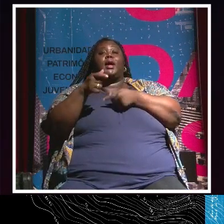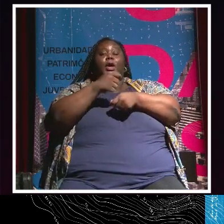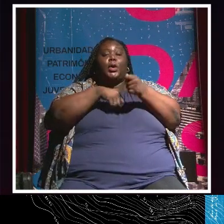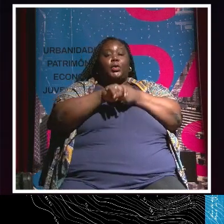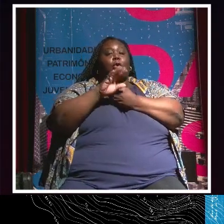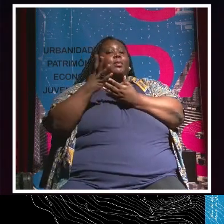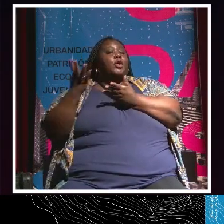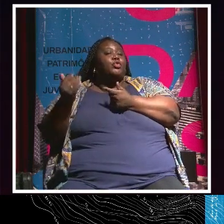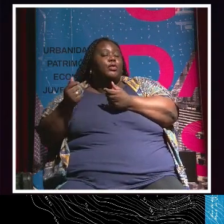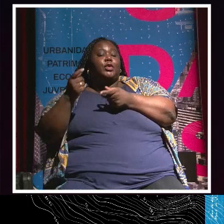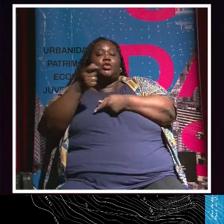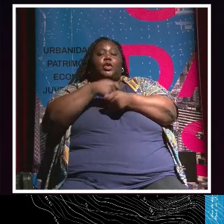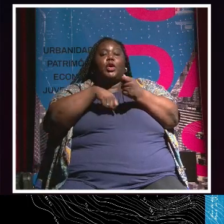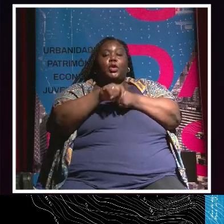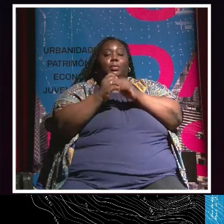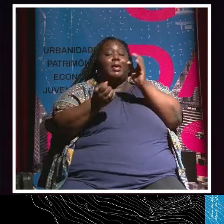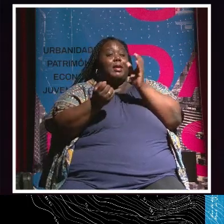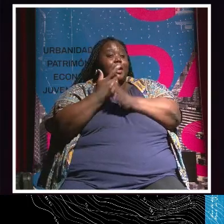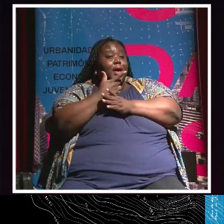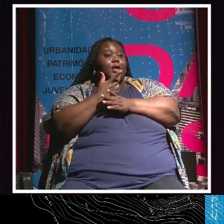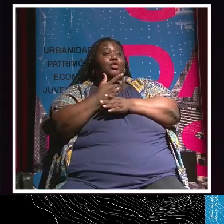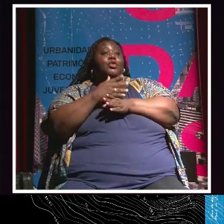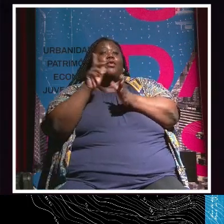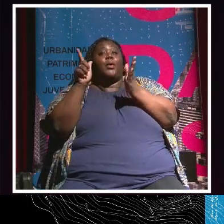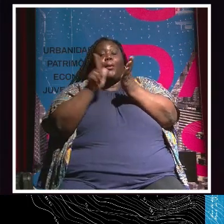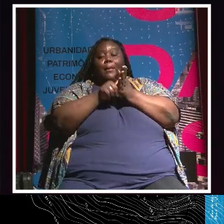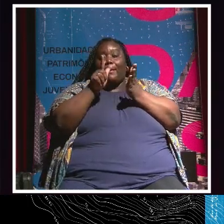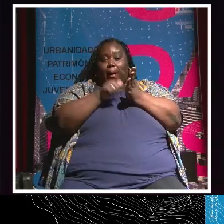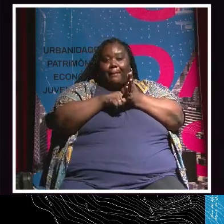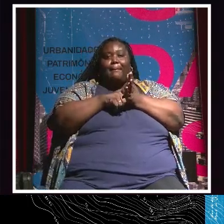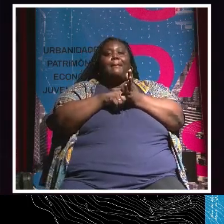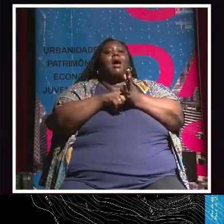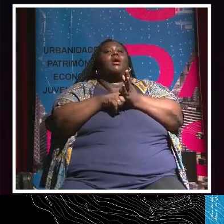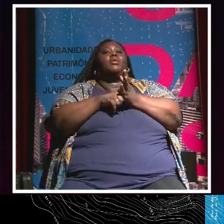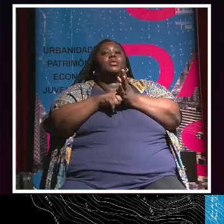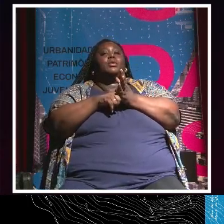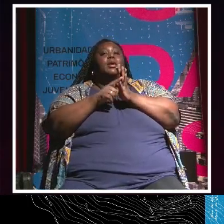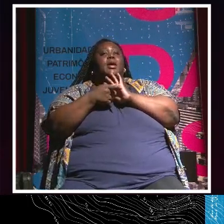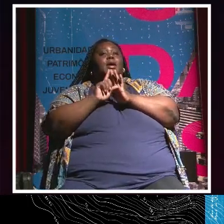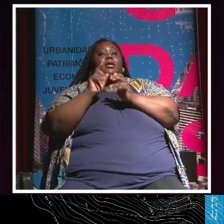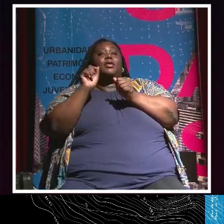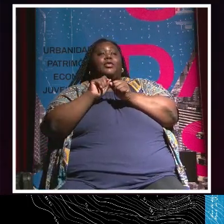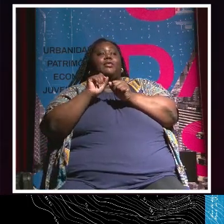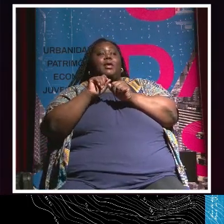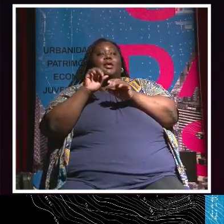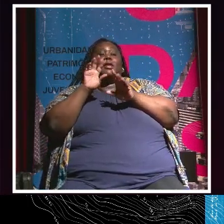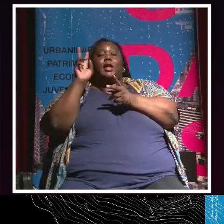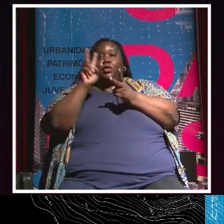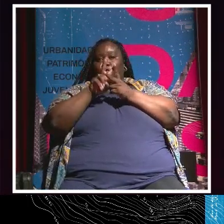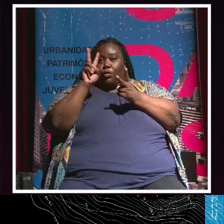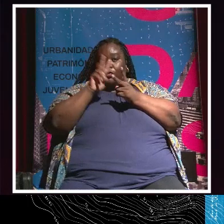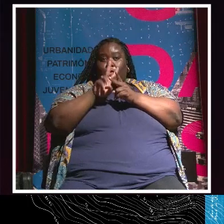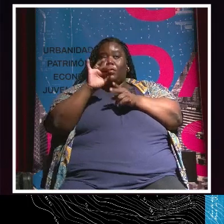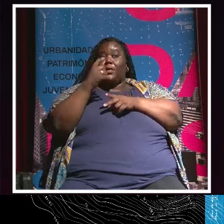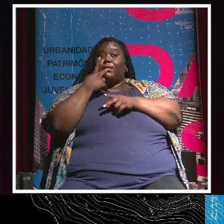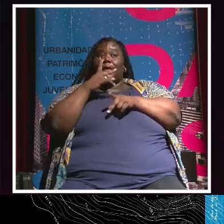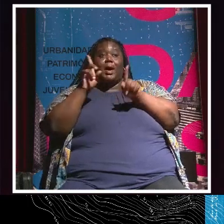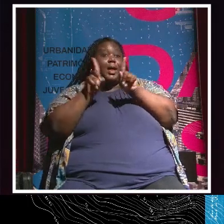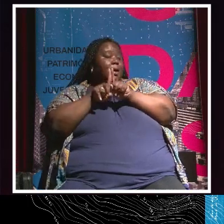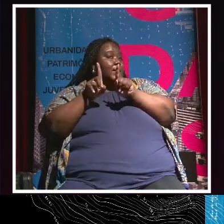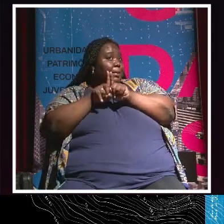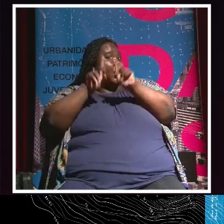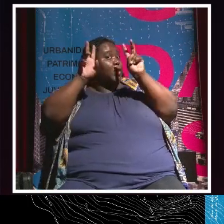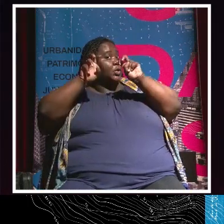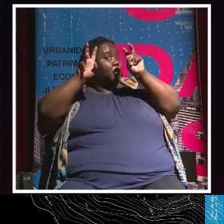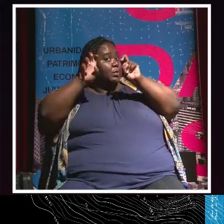das instituições governamentais. Antes da gente trazer a nossa conferência, que vai ser por vídeo, vou também dar uma contextualizada nesse